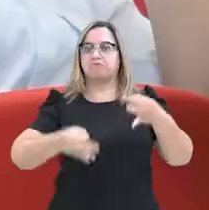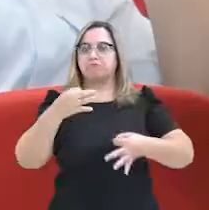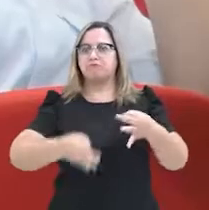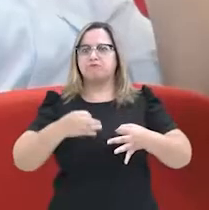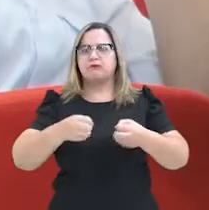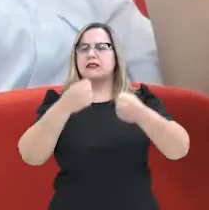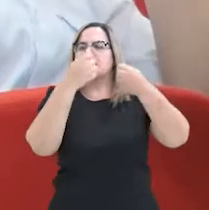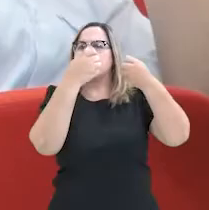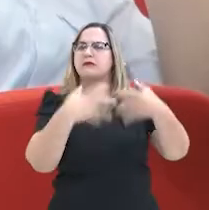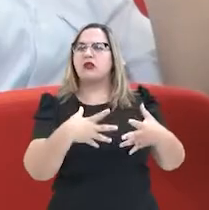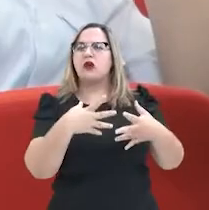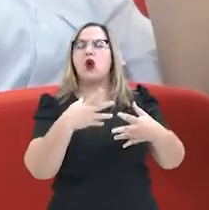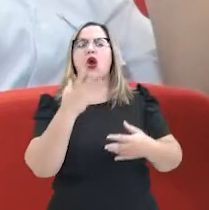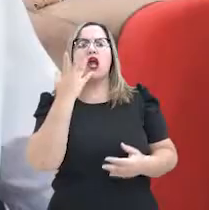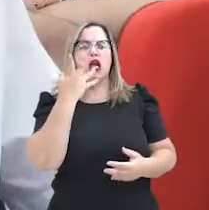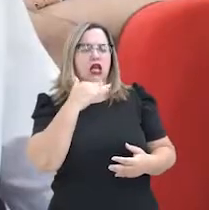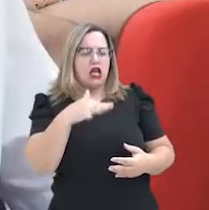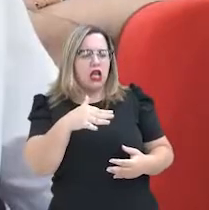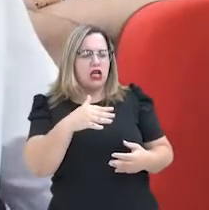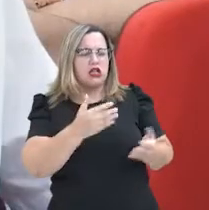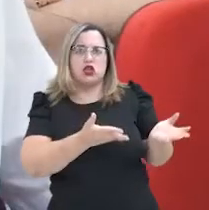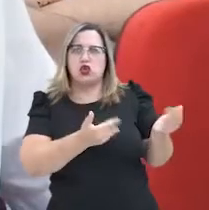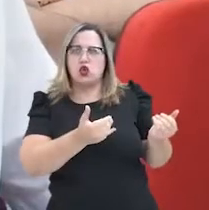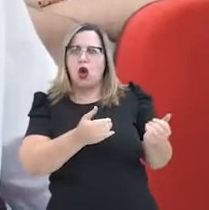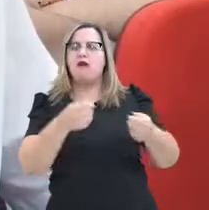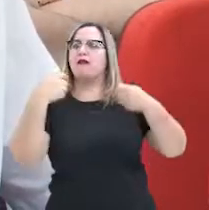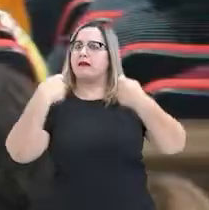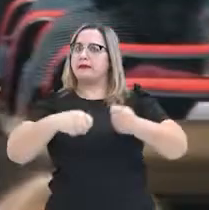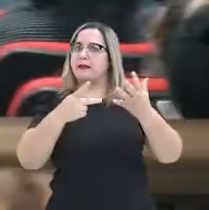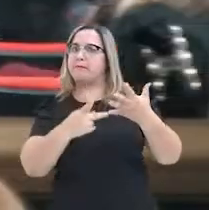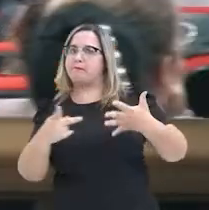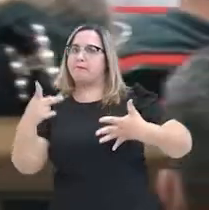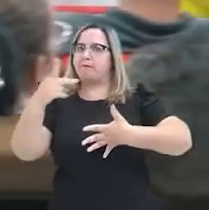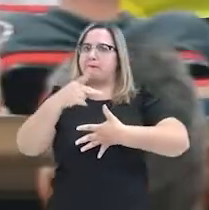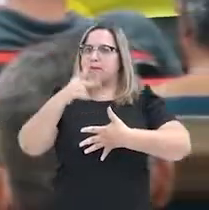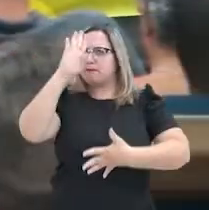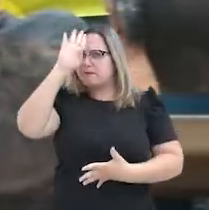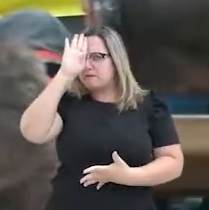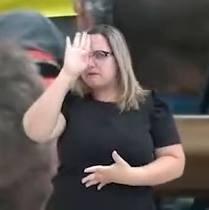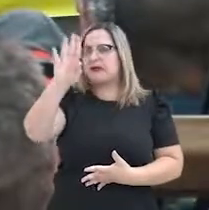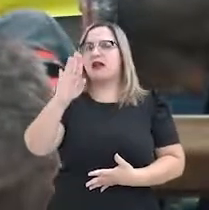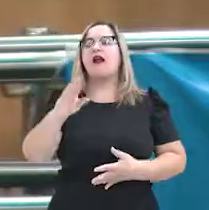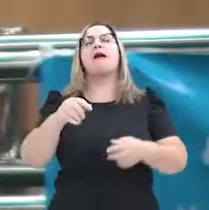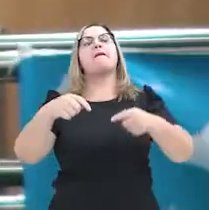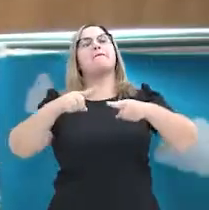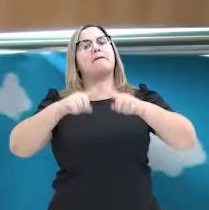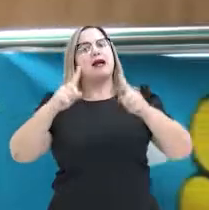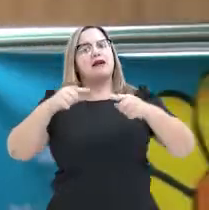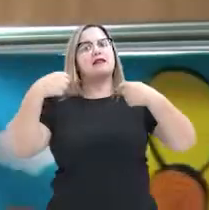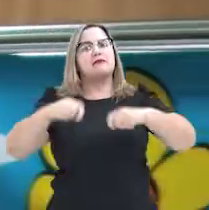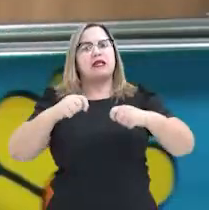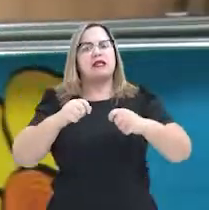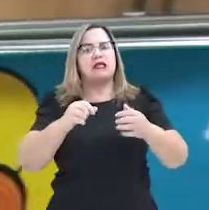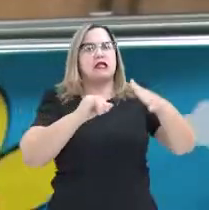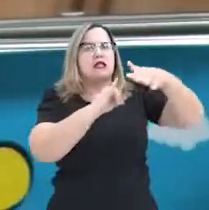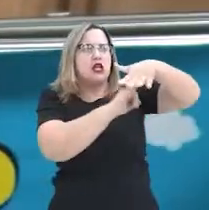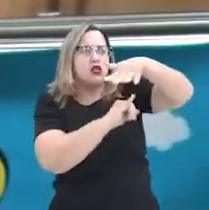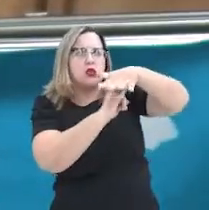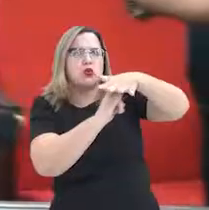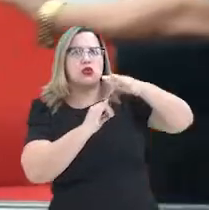das crianças e adolescentes deve ser prioridade. E isso só é possível com a ação conjunta